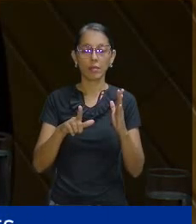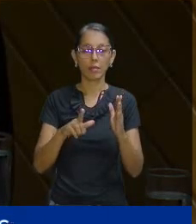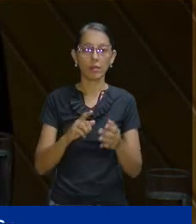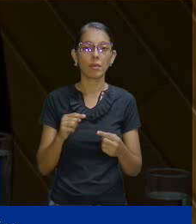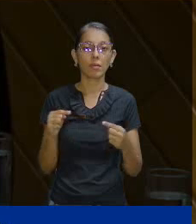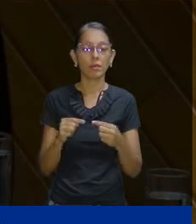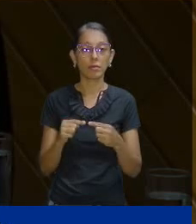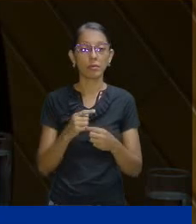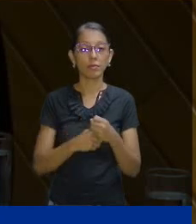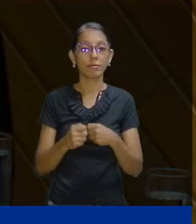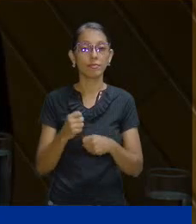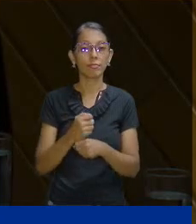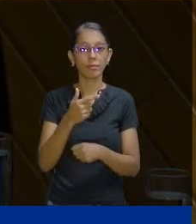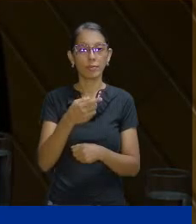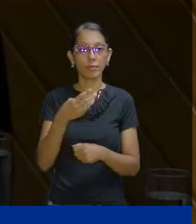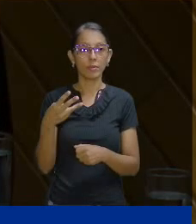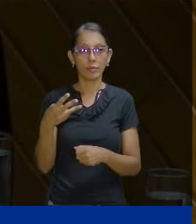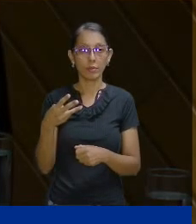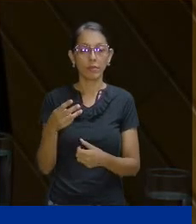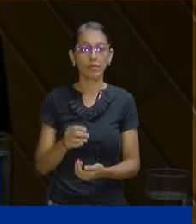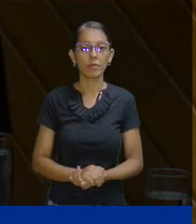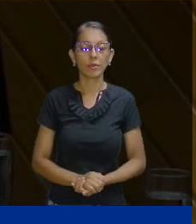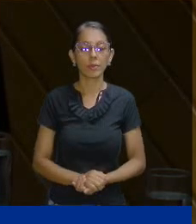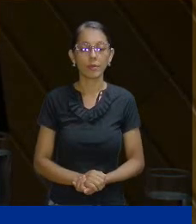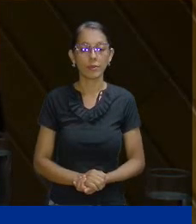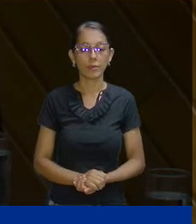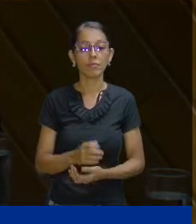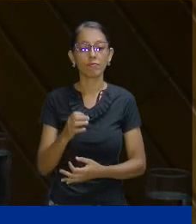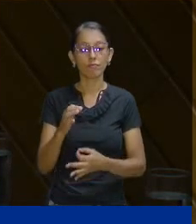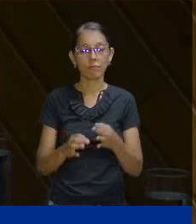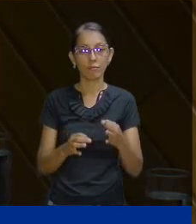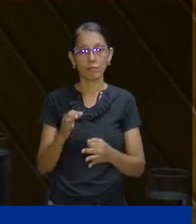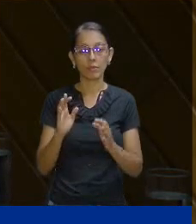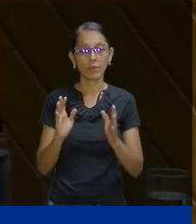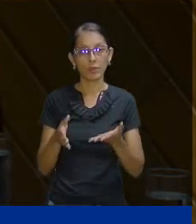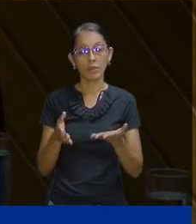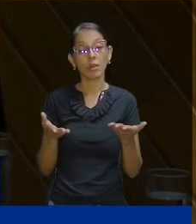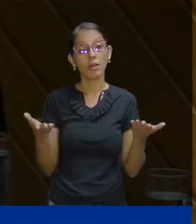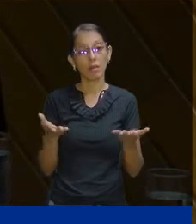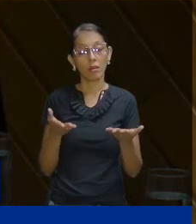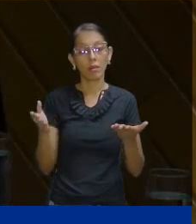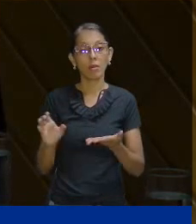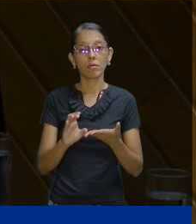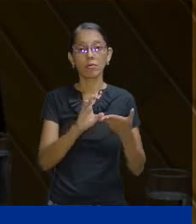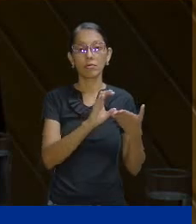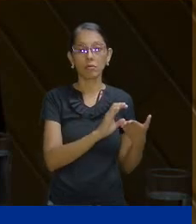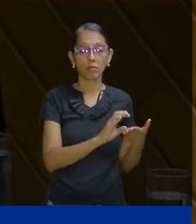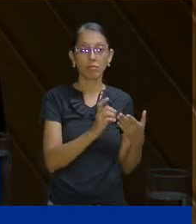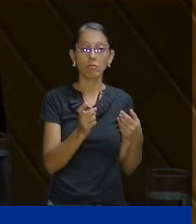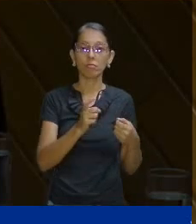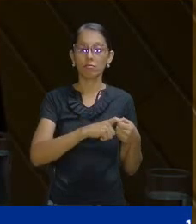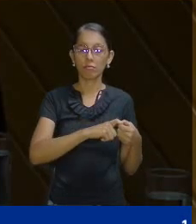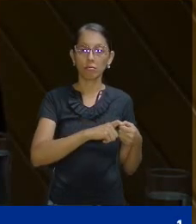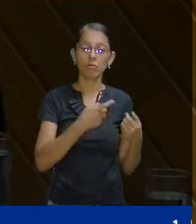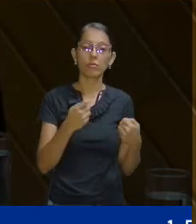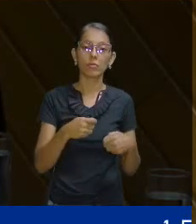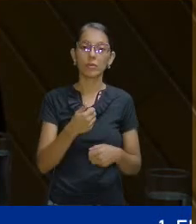de 2023. Com o trânsito em julgado, o partido deve devolver ao erário o valor de